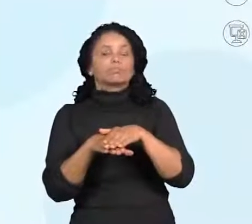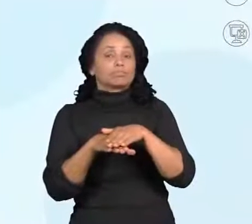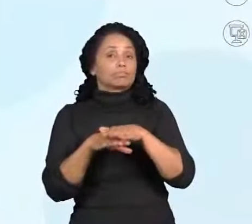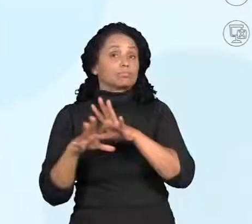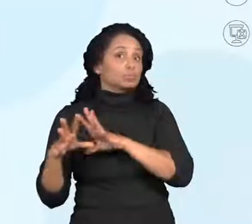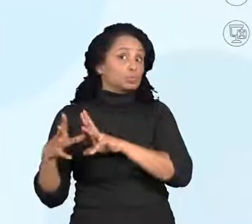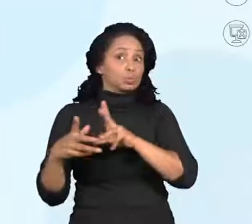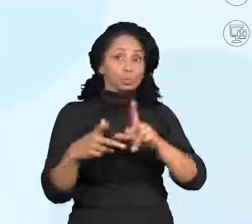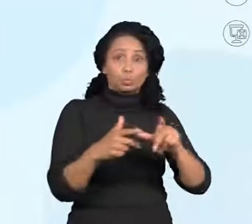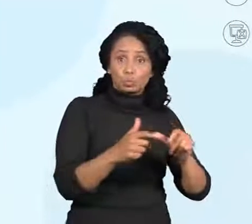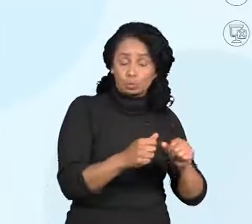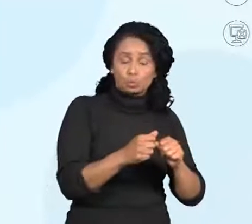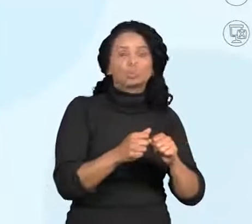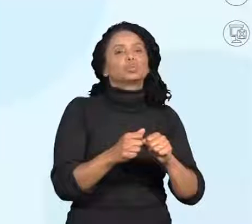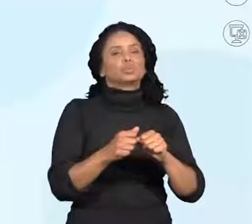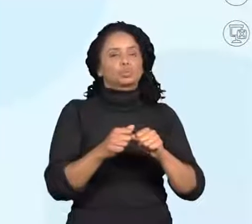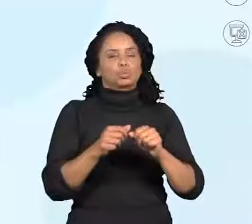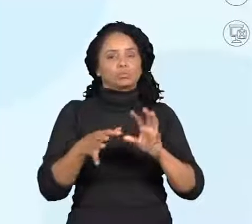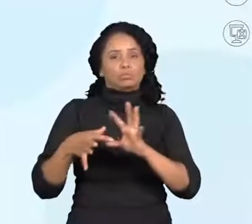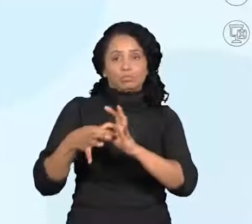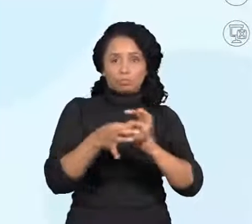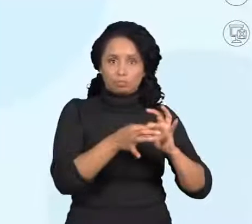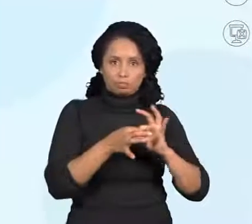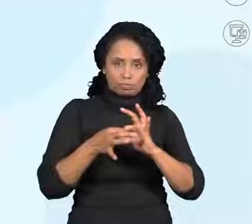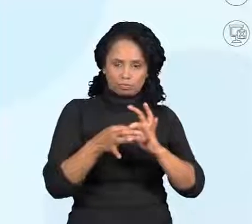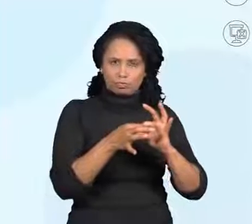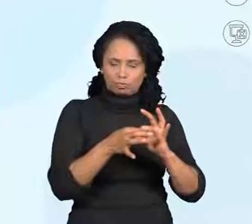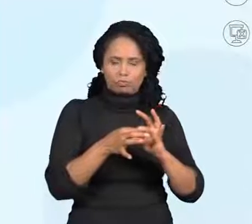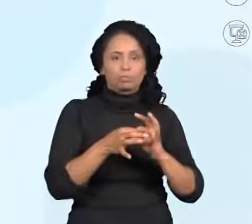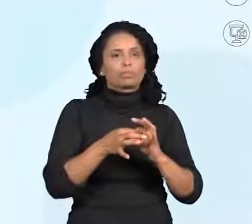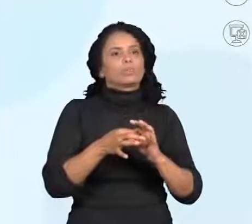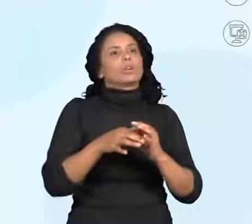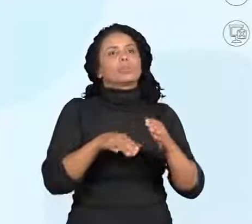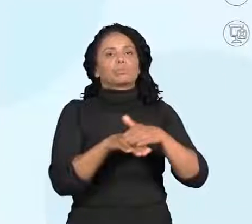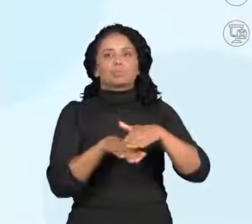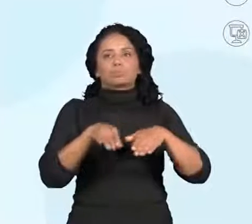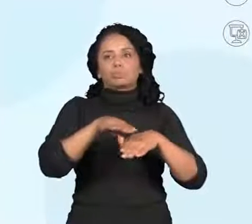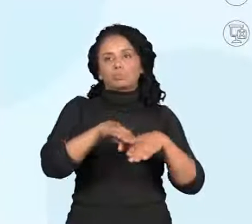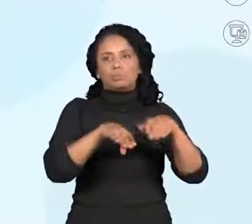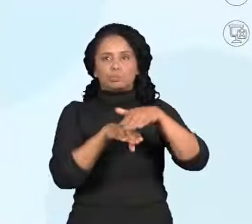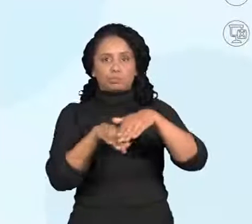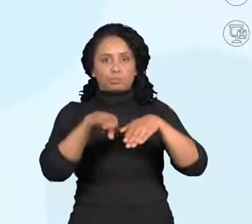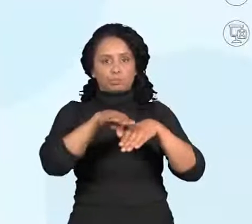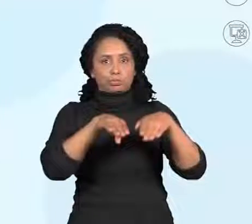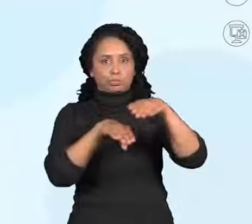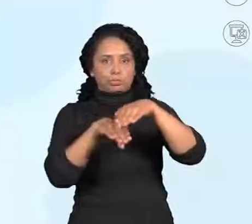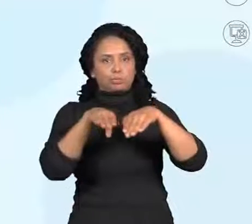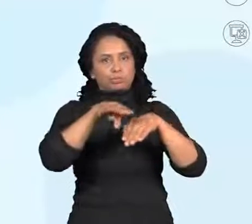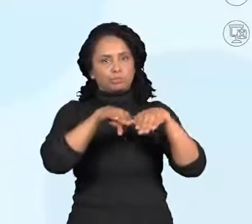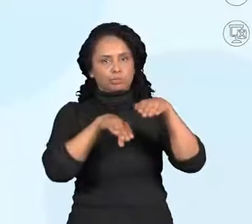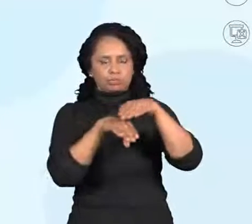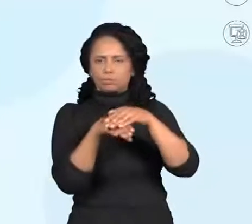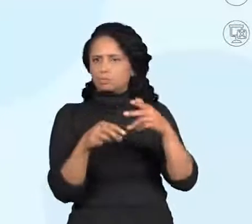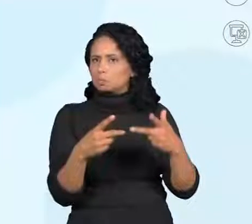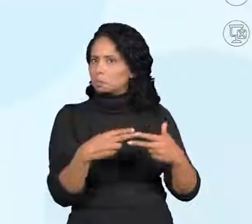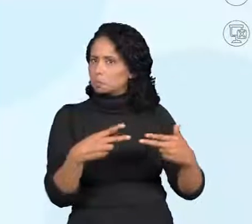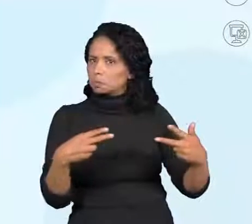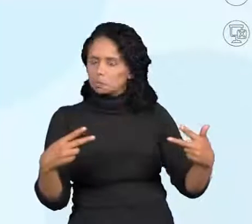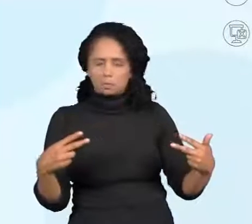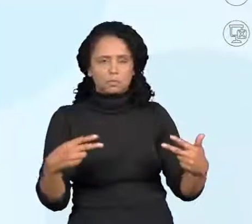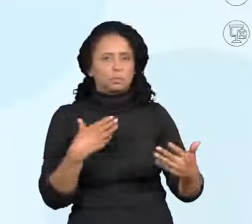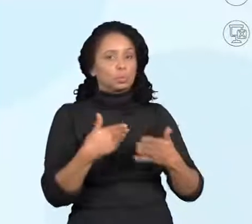incorporação, integração, acúmulo ou agregação de elementos de qualquer